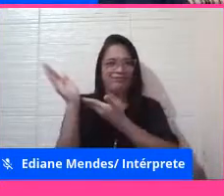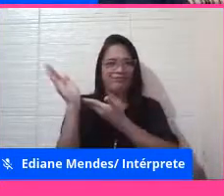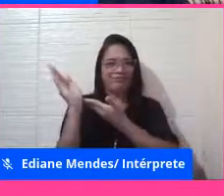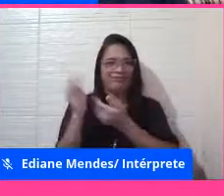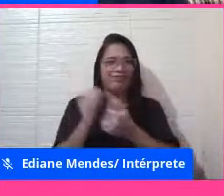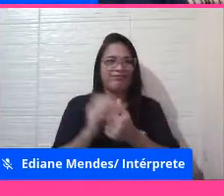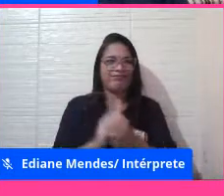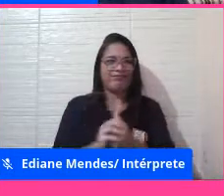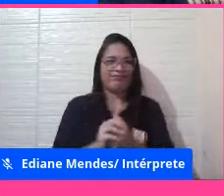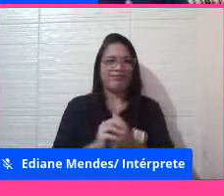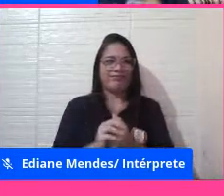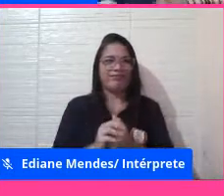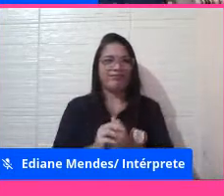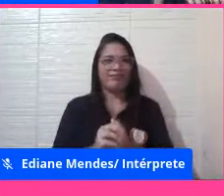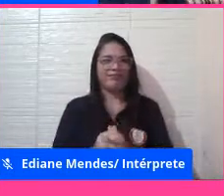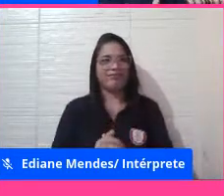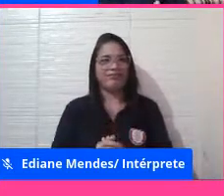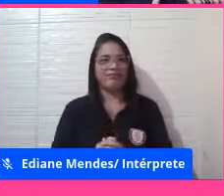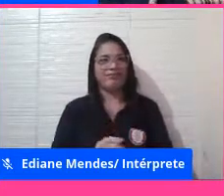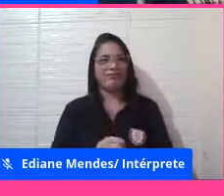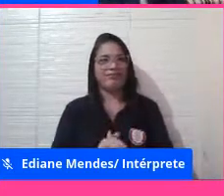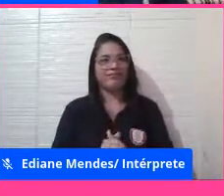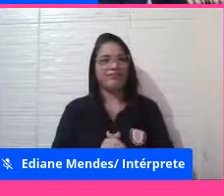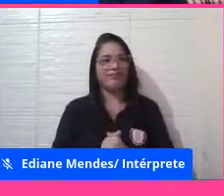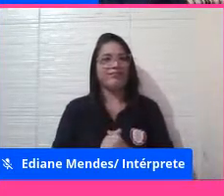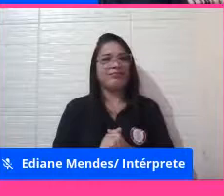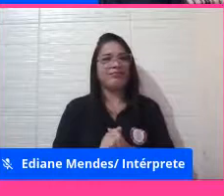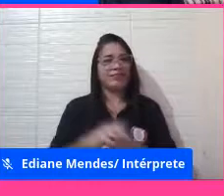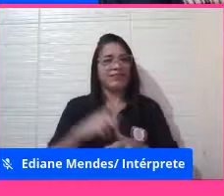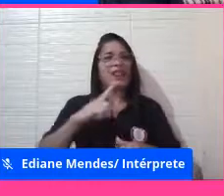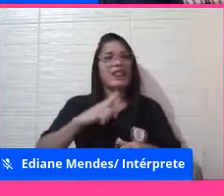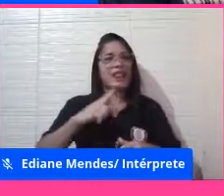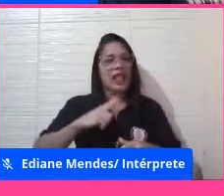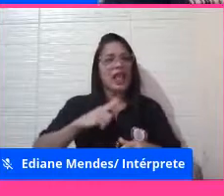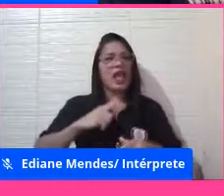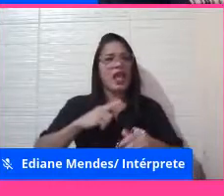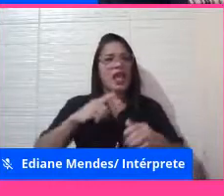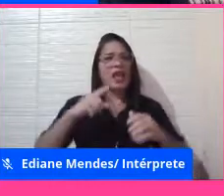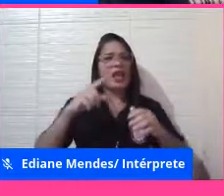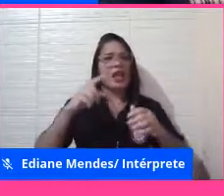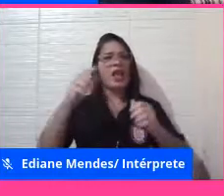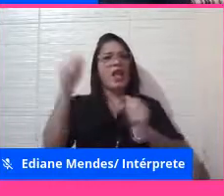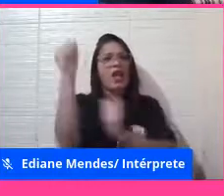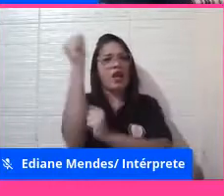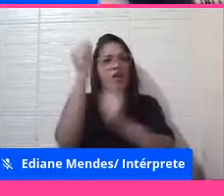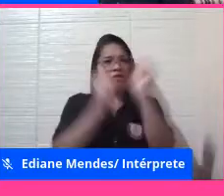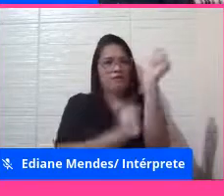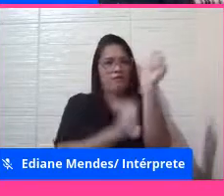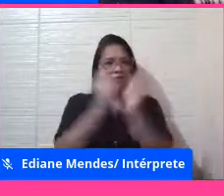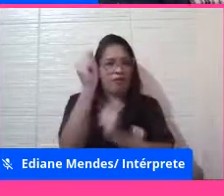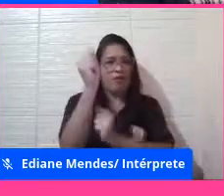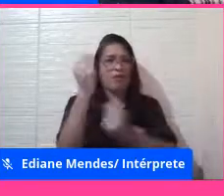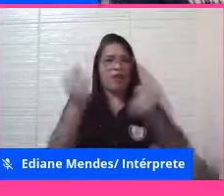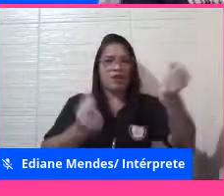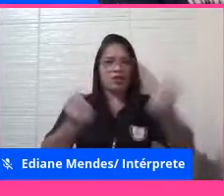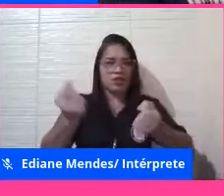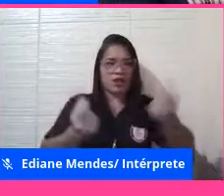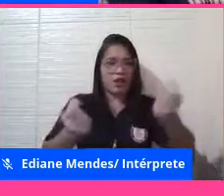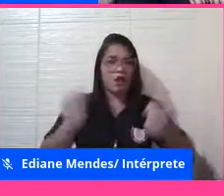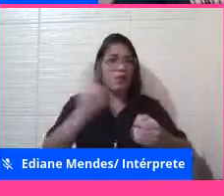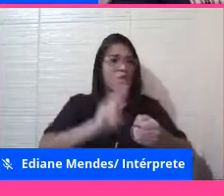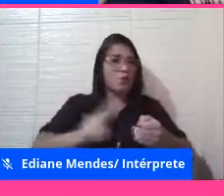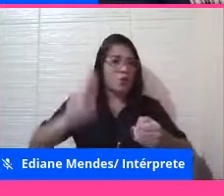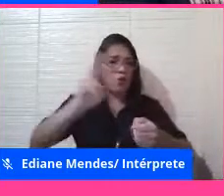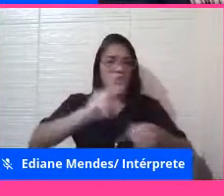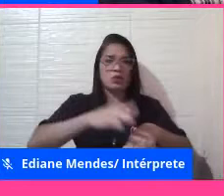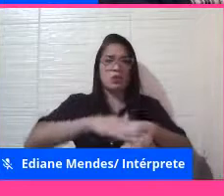que a indústria de automobilismo utiliza, né, de impressão 3D para criar protótipos. Isso aqui é um bom exemplo, né? Isso daqui é uma